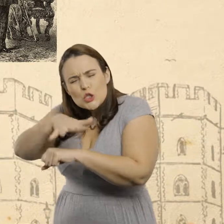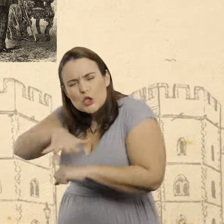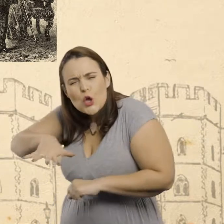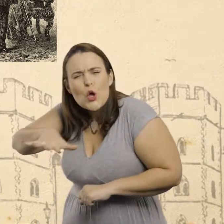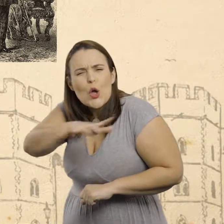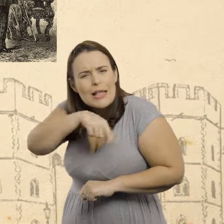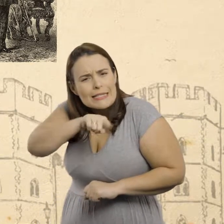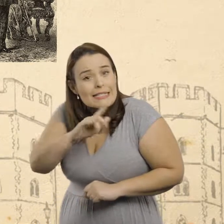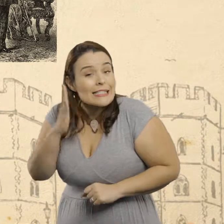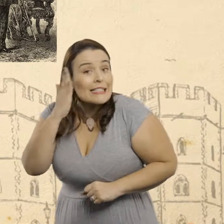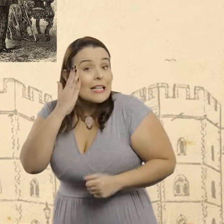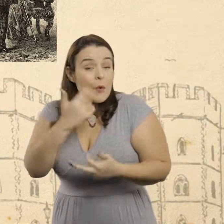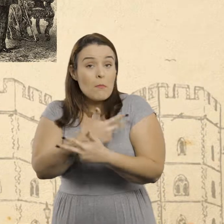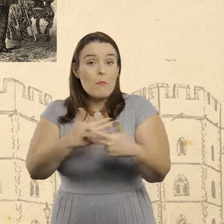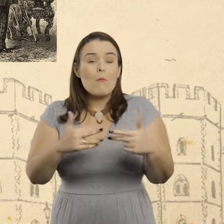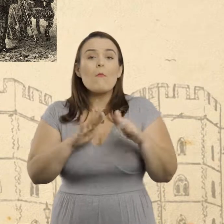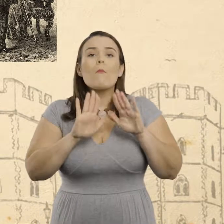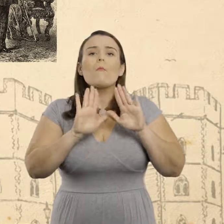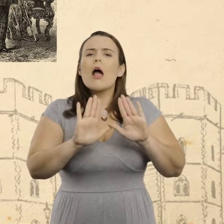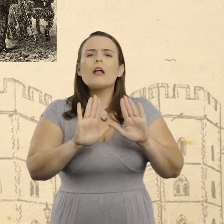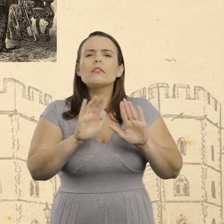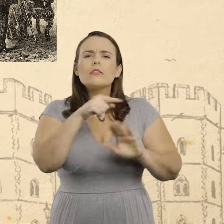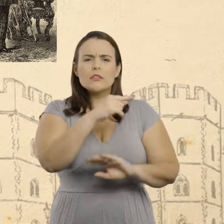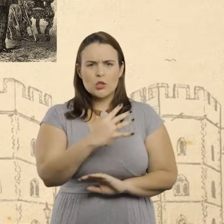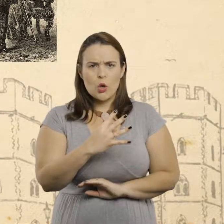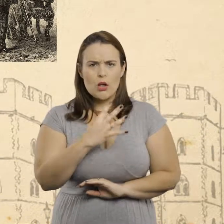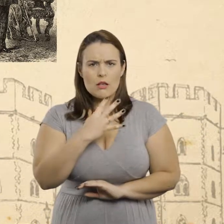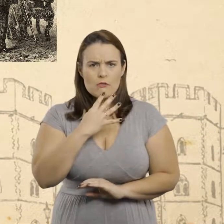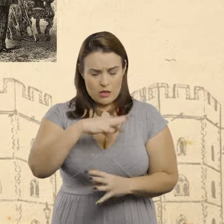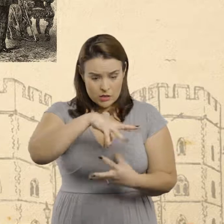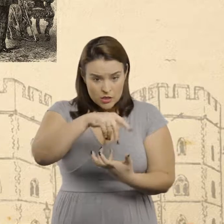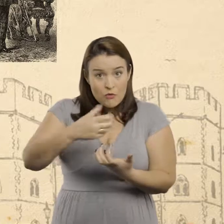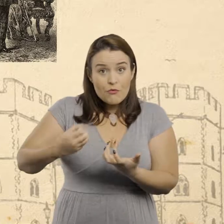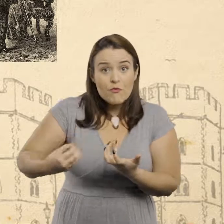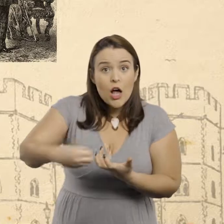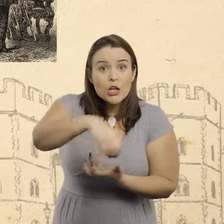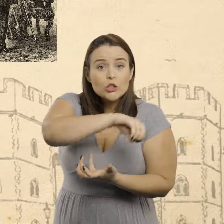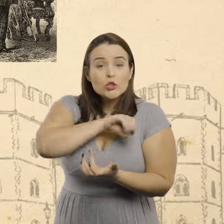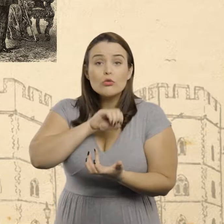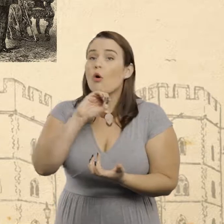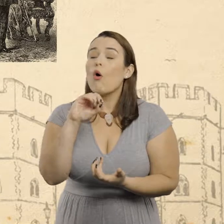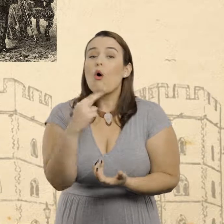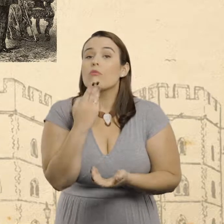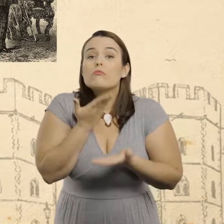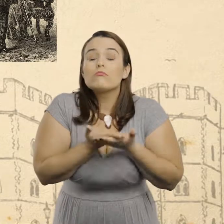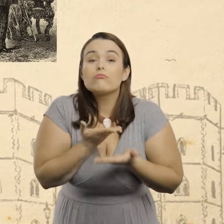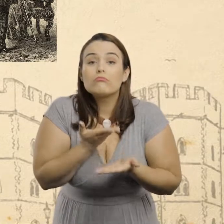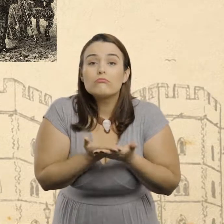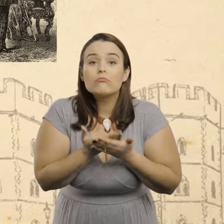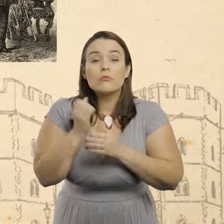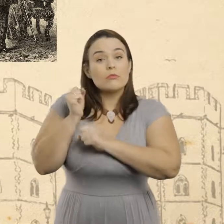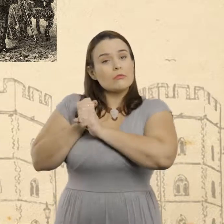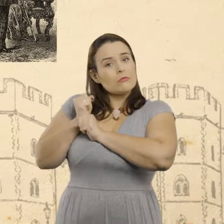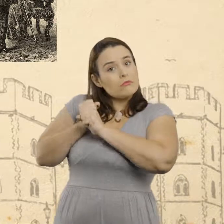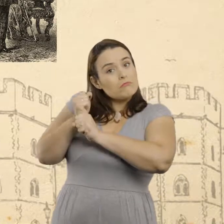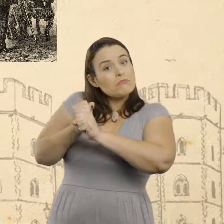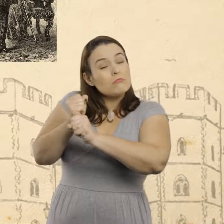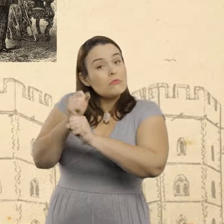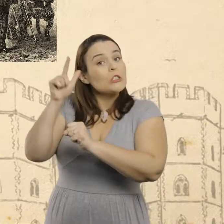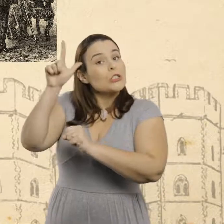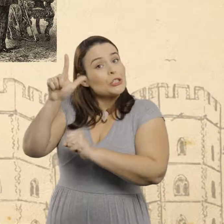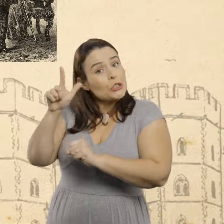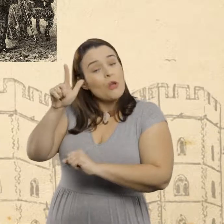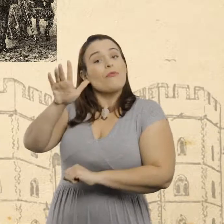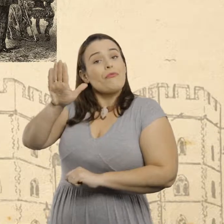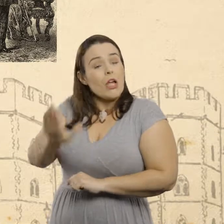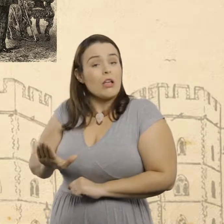mas ninguém sabia se ele conhecia esses lugares porque viajou ou porque estudou sobre eles. Fazia muitos anos que ele não